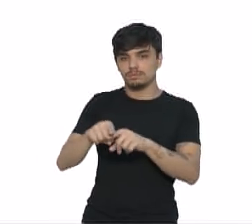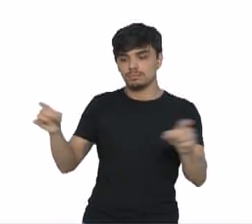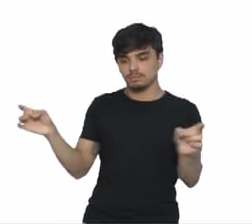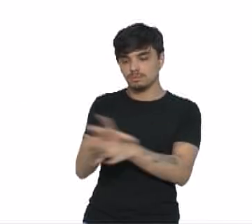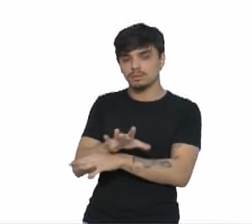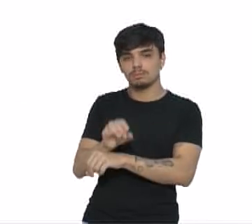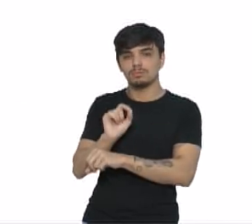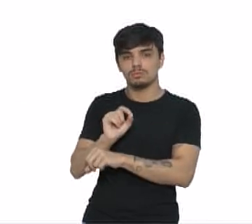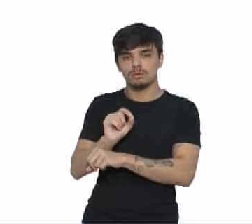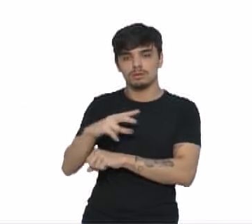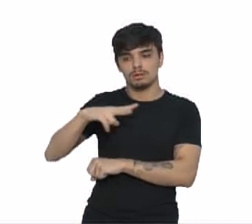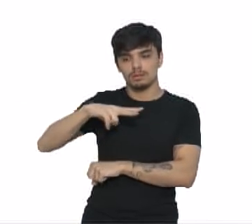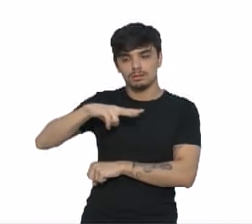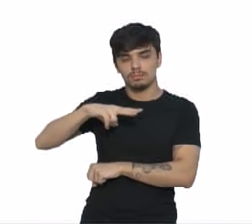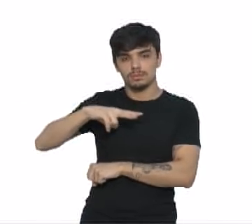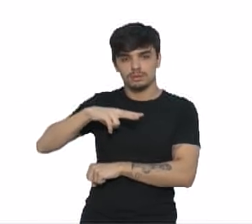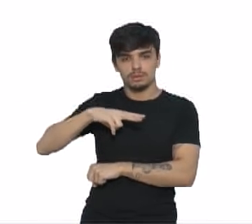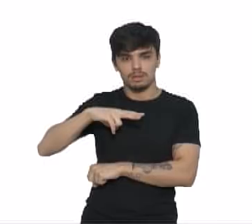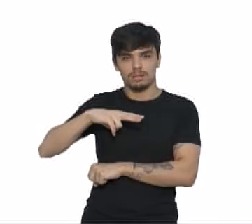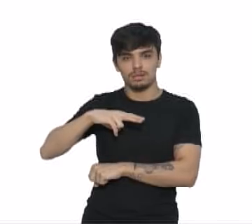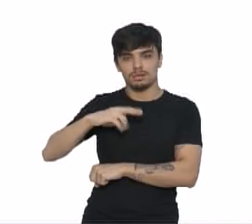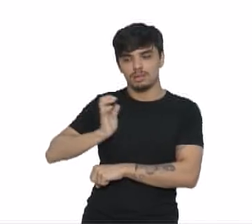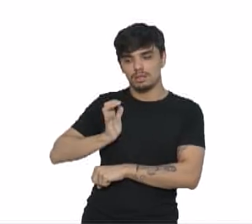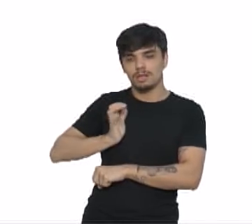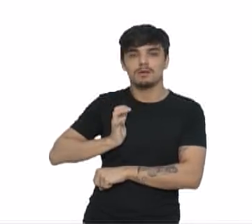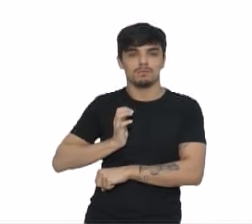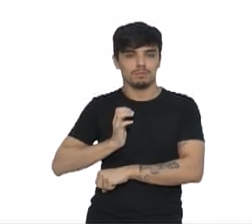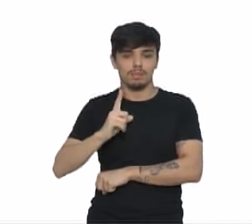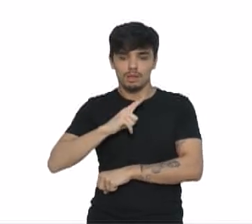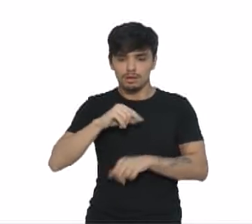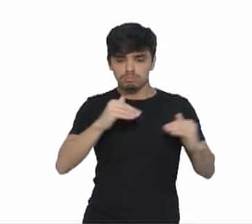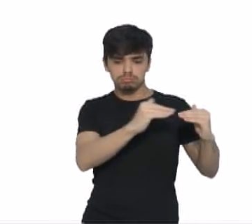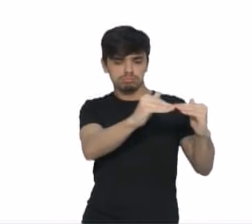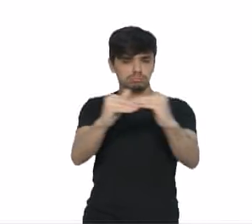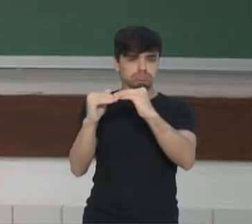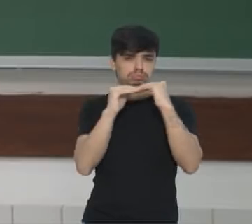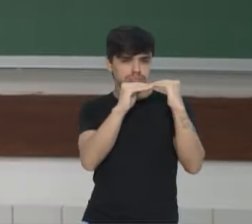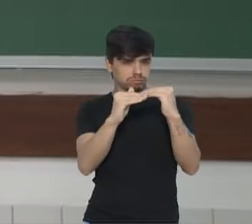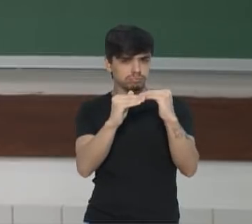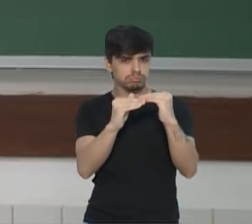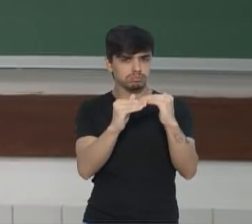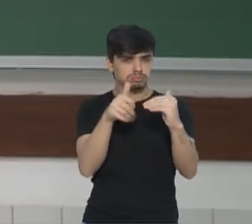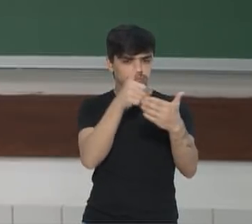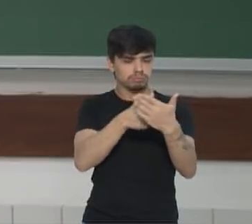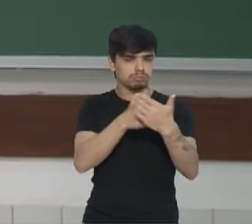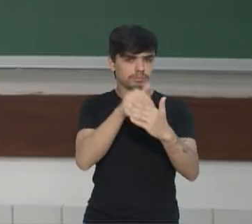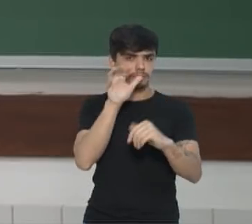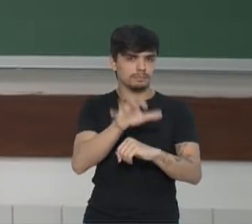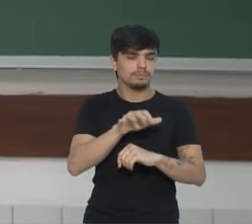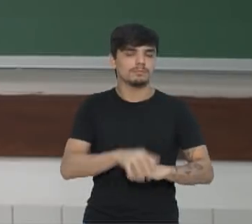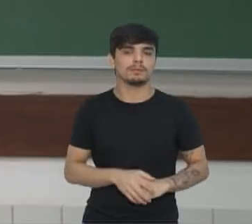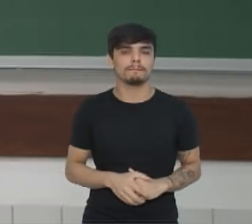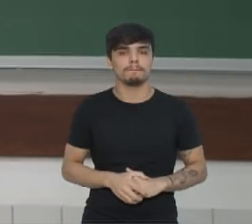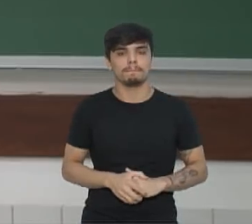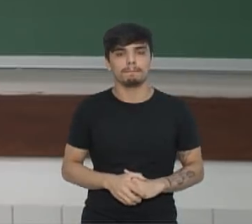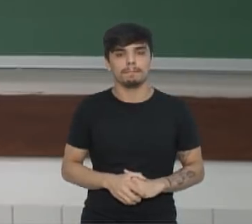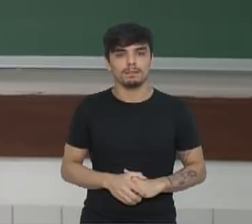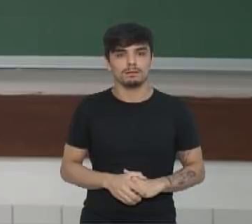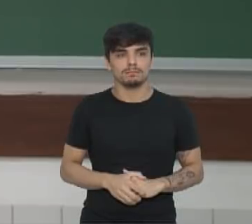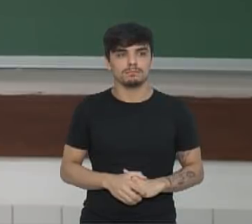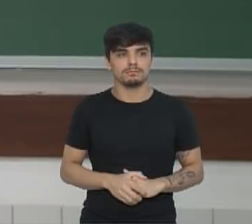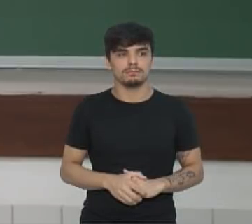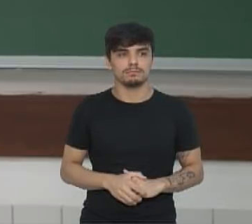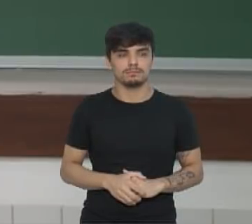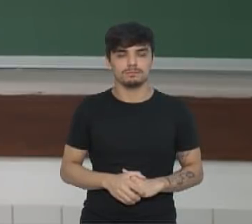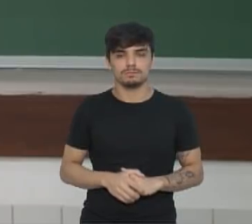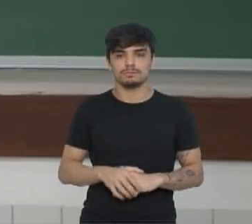privada, divide a riqueza de todo mundo, não vamos ter mais rico e pobre. Vamos fazer todo mundo ficar igualzinho. Certo? E eles sentavam-se também ao